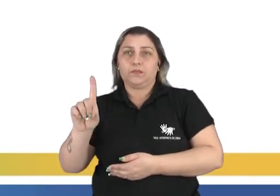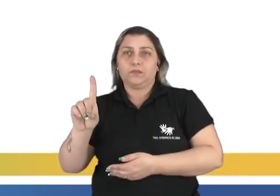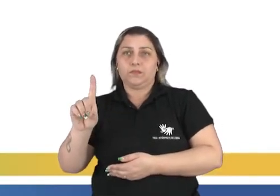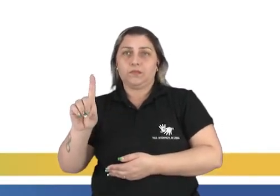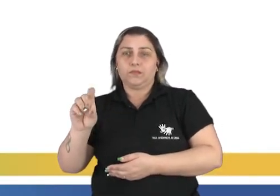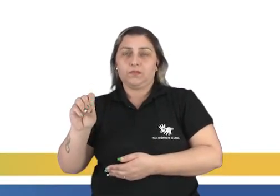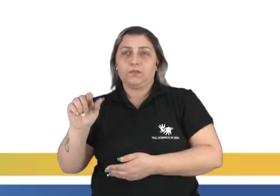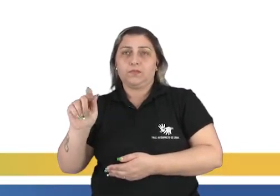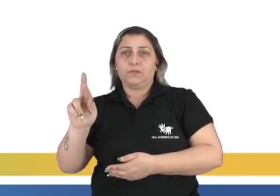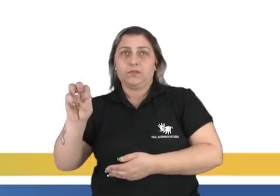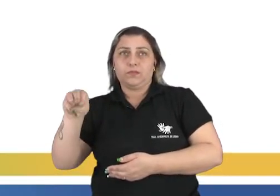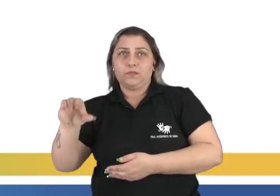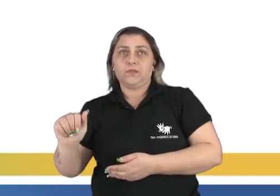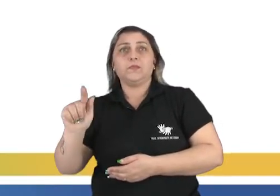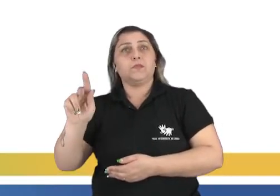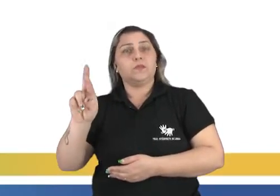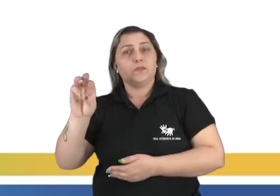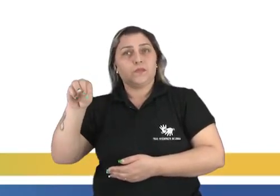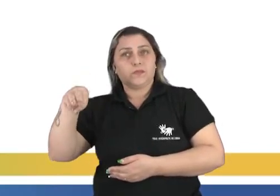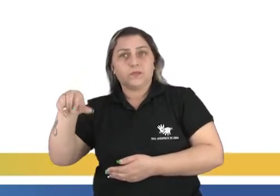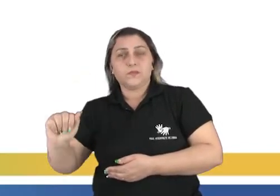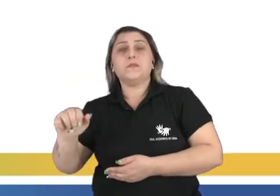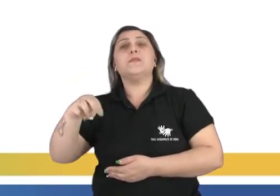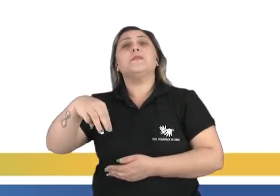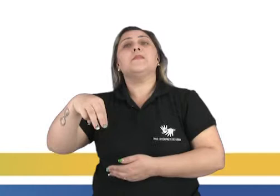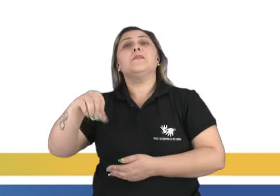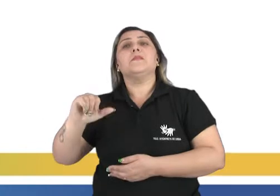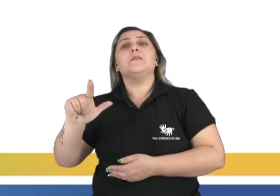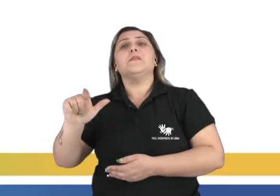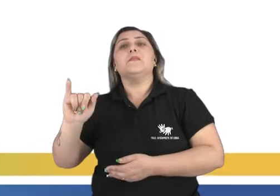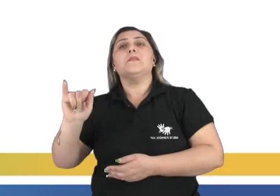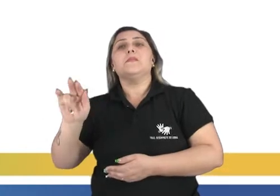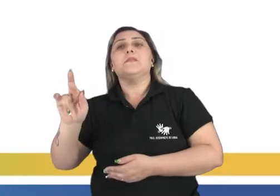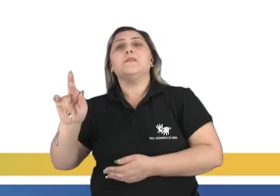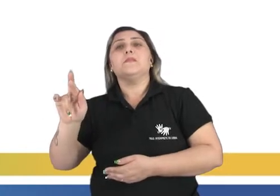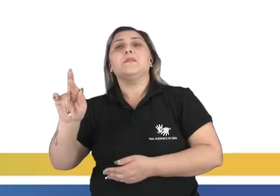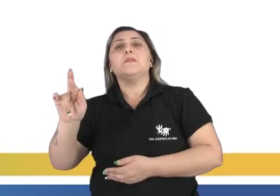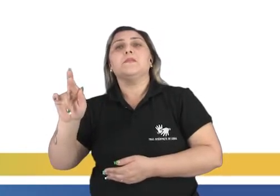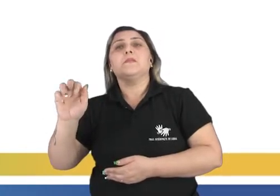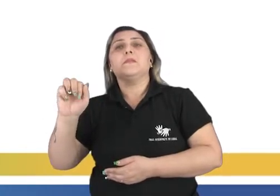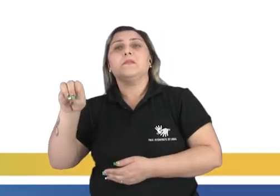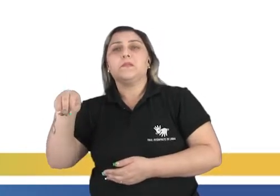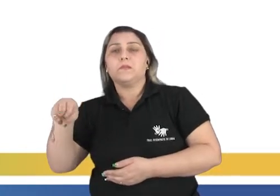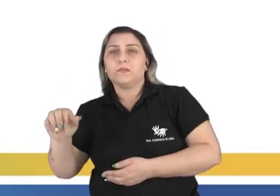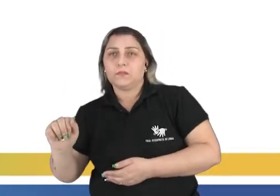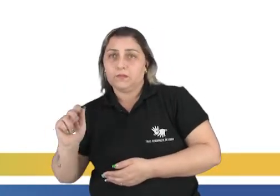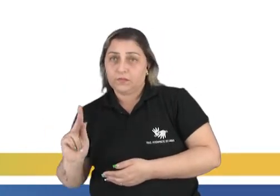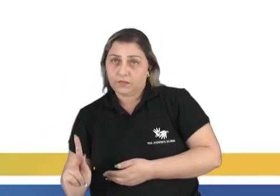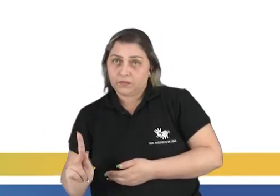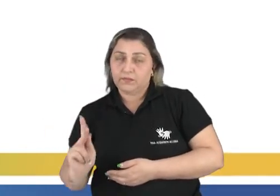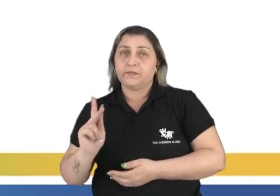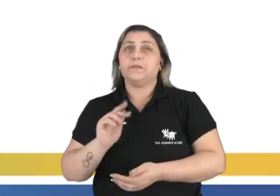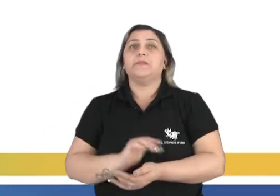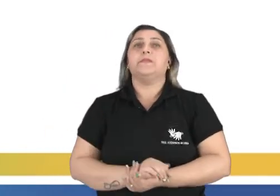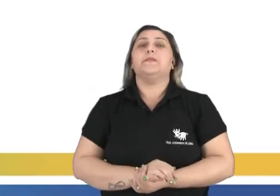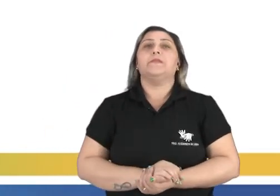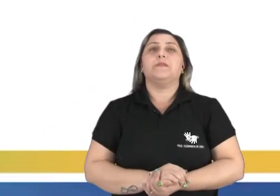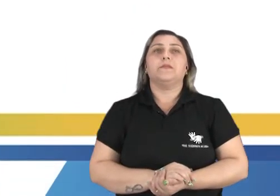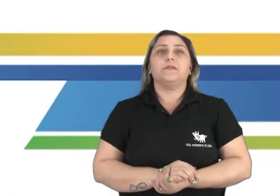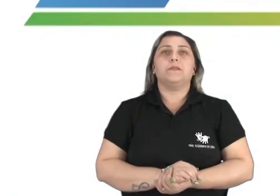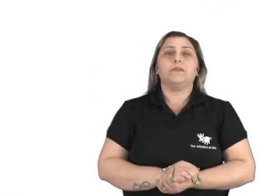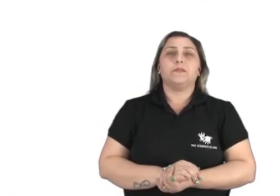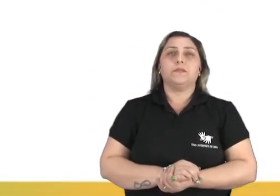quilograma, o grama e o miligrama, tá ok? Grave essas palavras: quilograma, grama